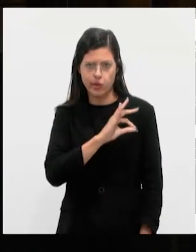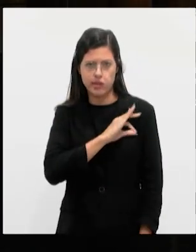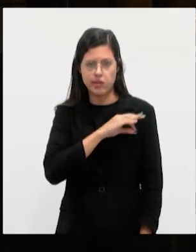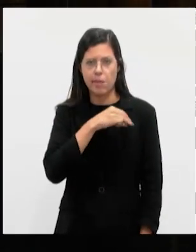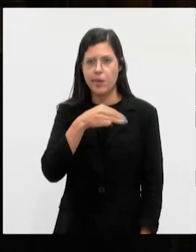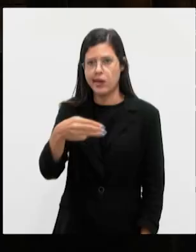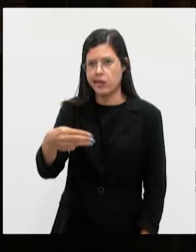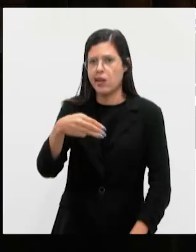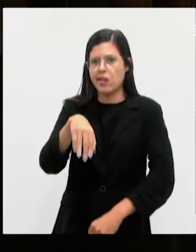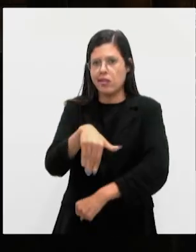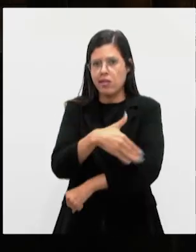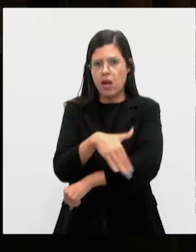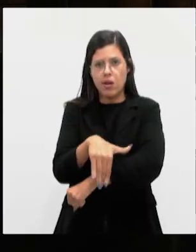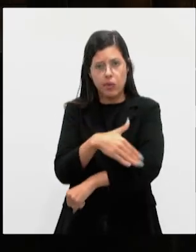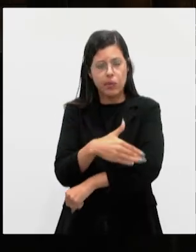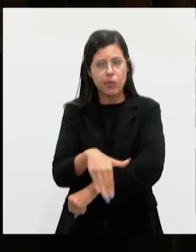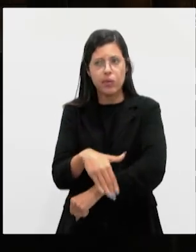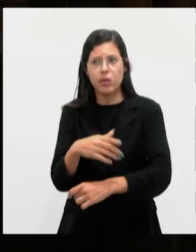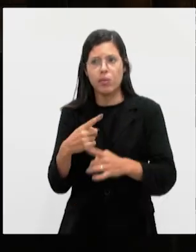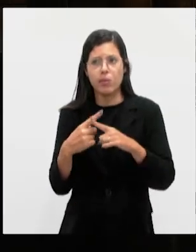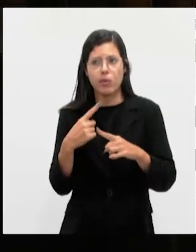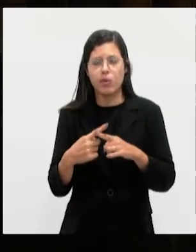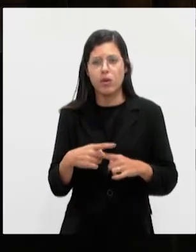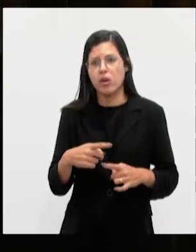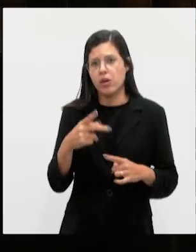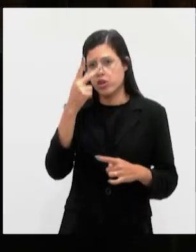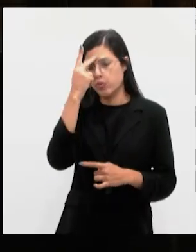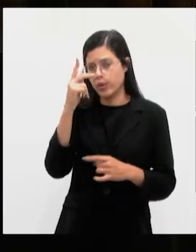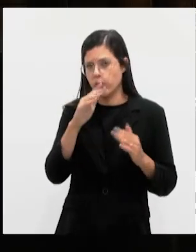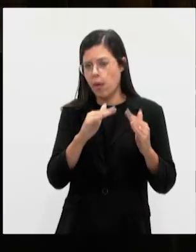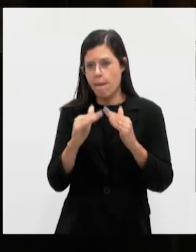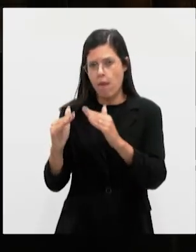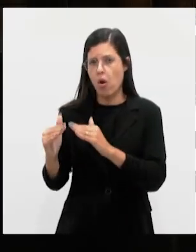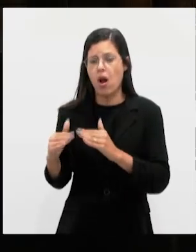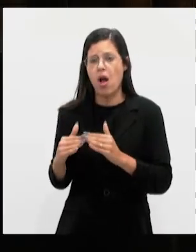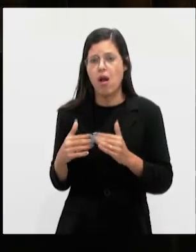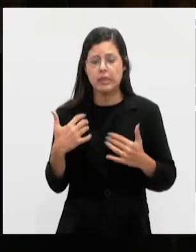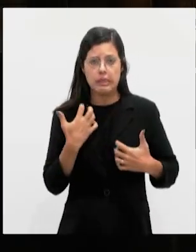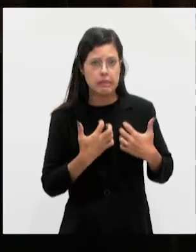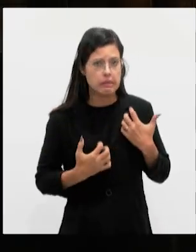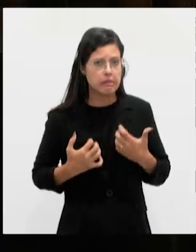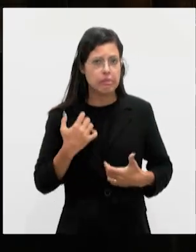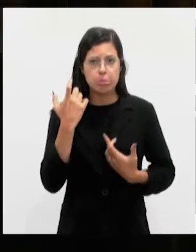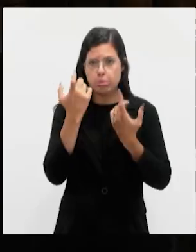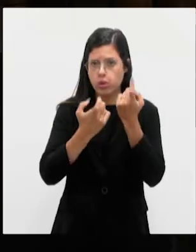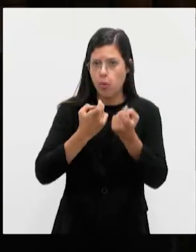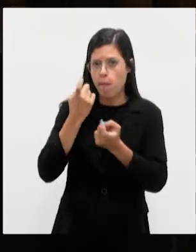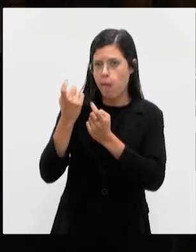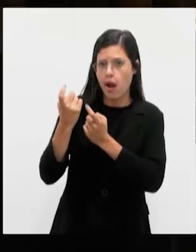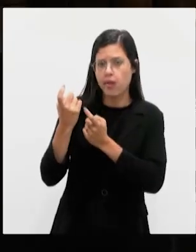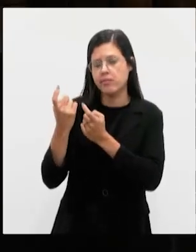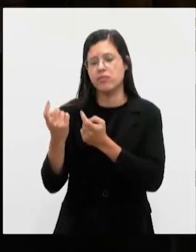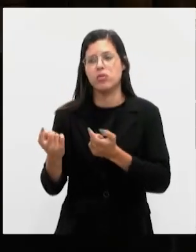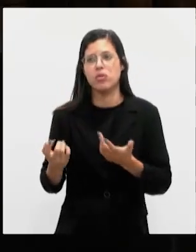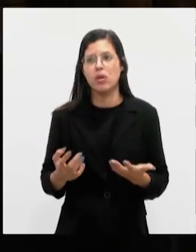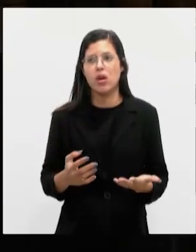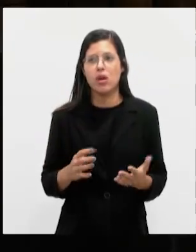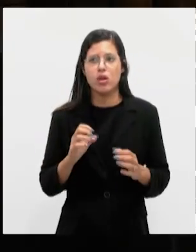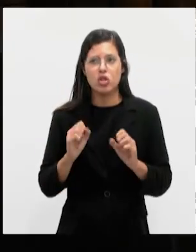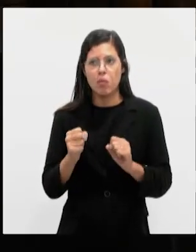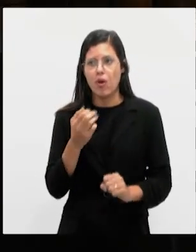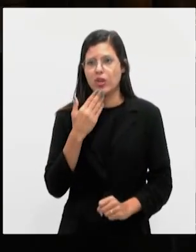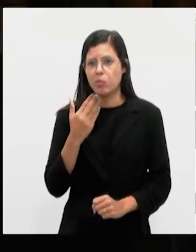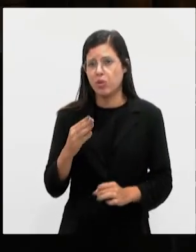colocar ali na rua, porque os moradores estavam ficando afligidos, se sentindo ameaçados. Tudo bem, isso a gente pode pedir, mas não vai